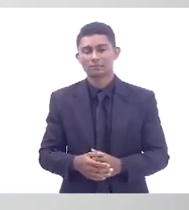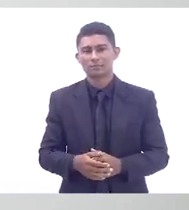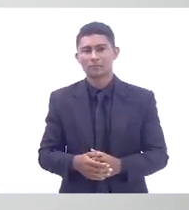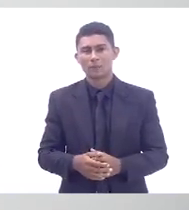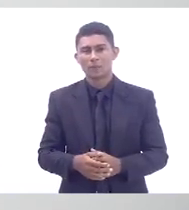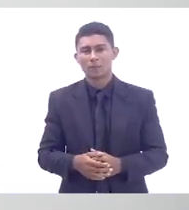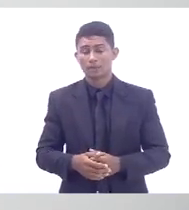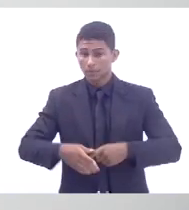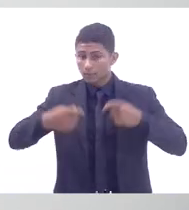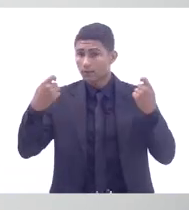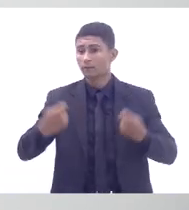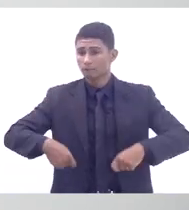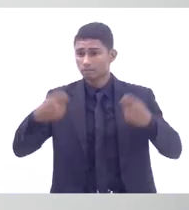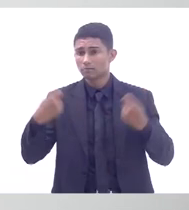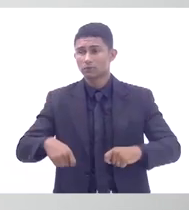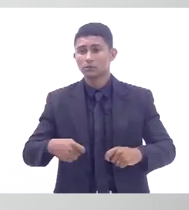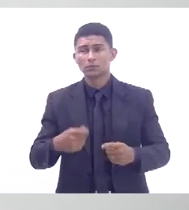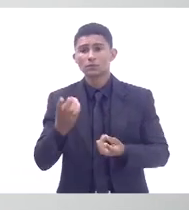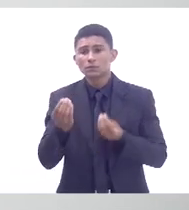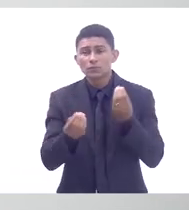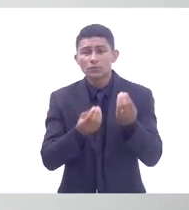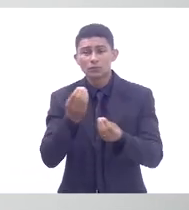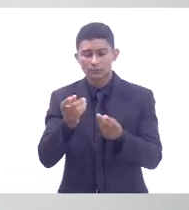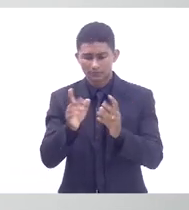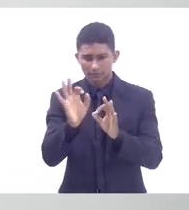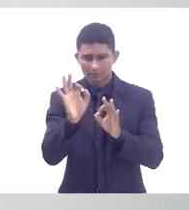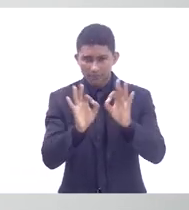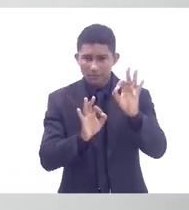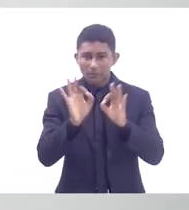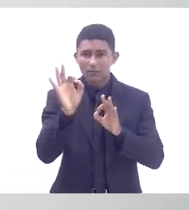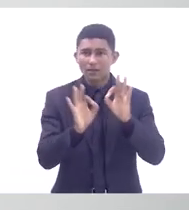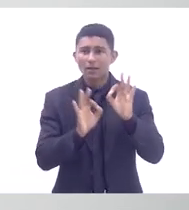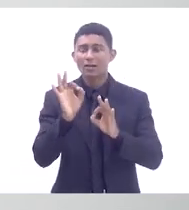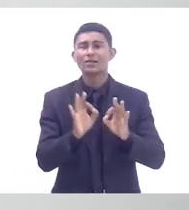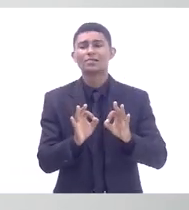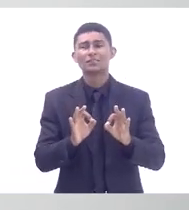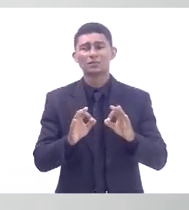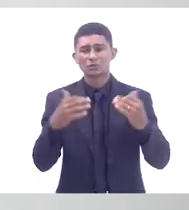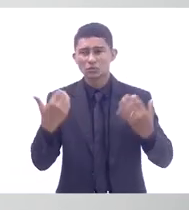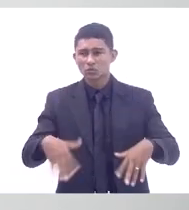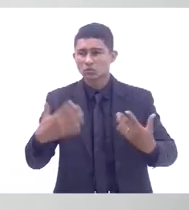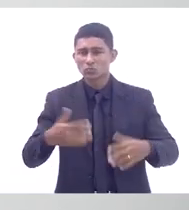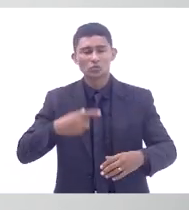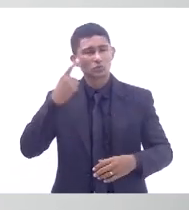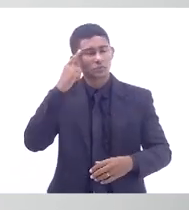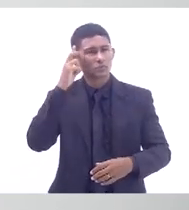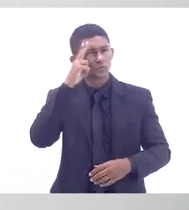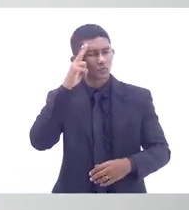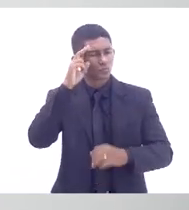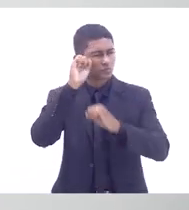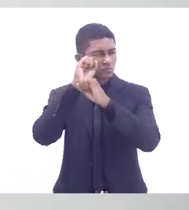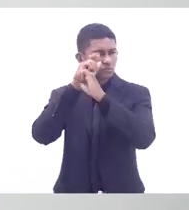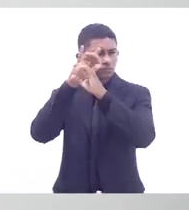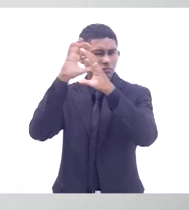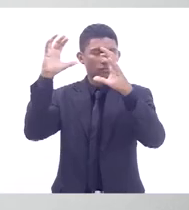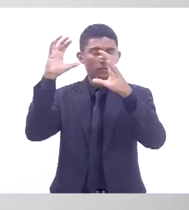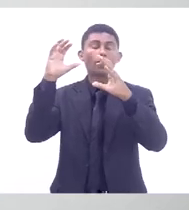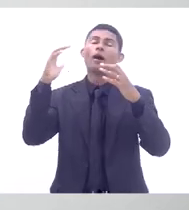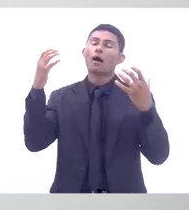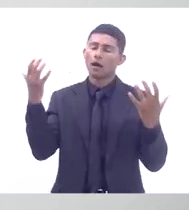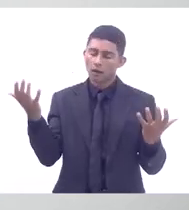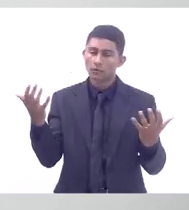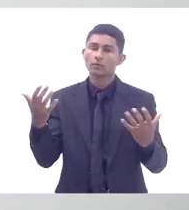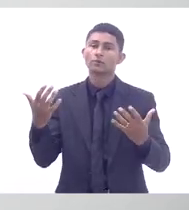ela deve insistir como um projeto uma Utopia no mundo das ideias e dessa